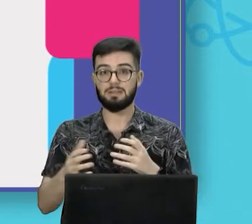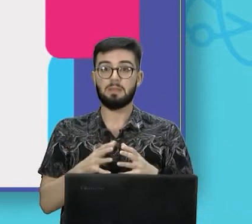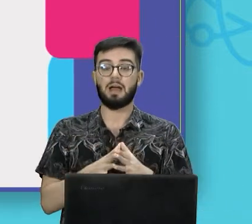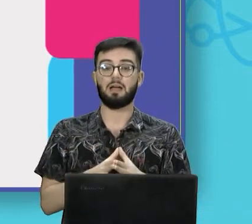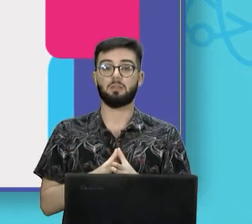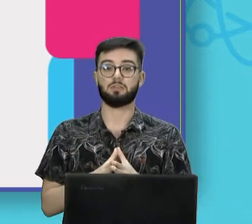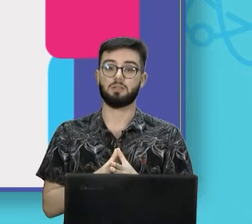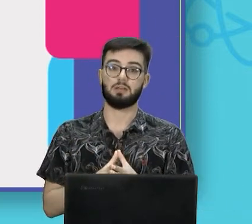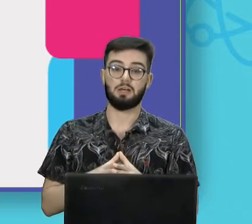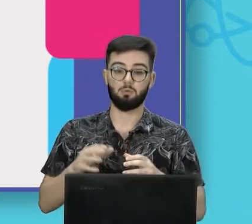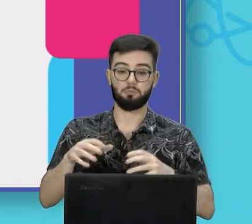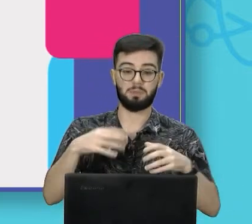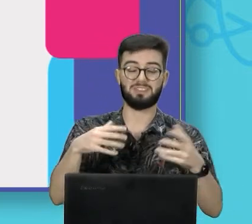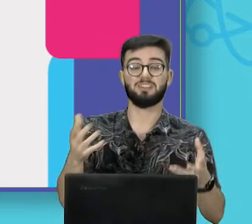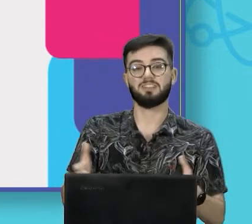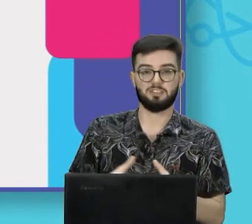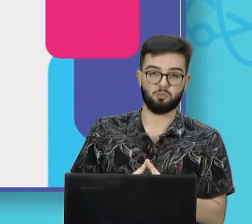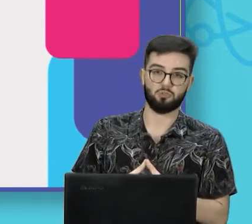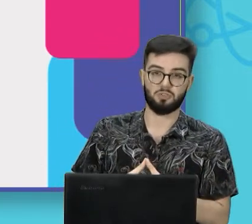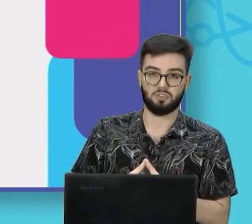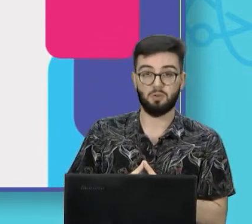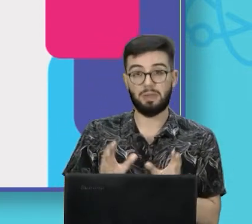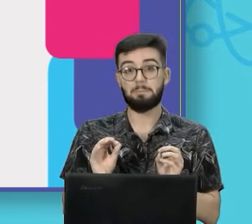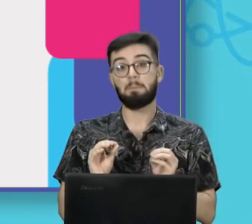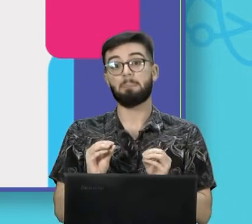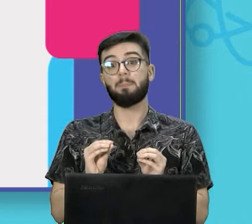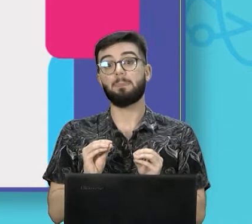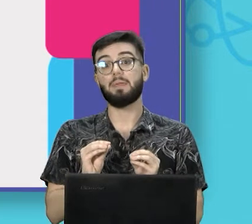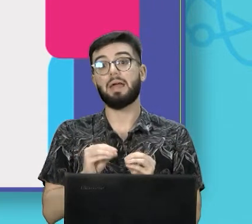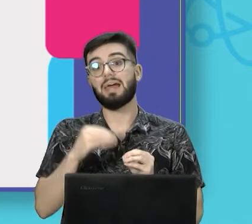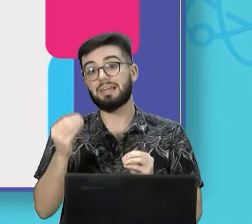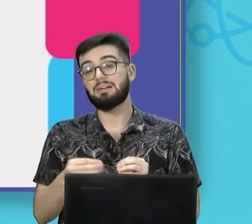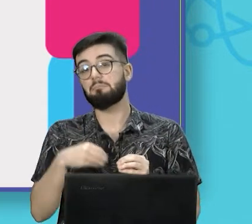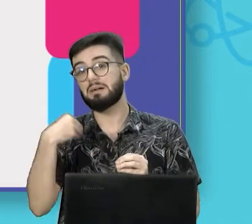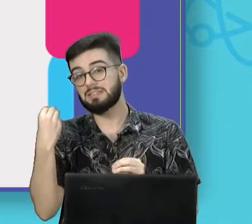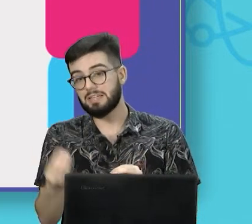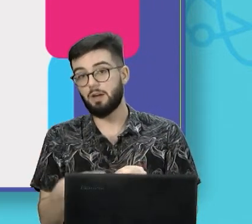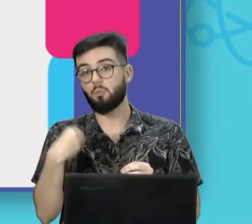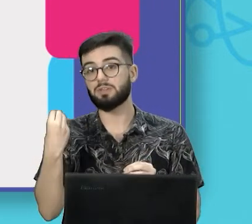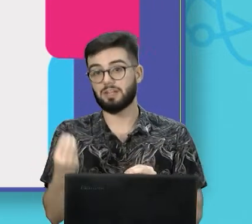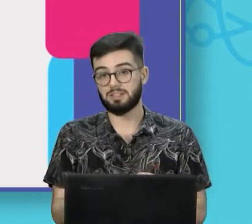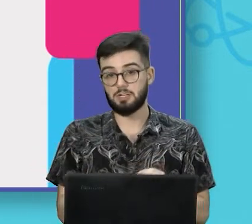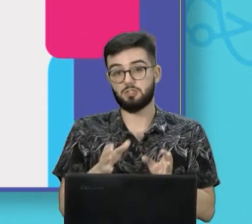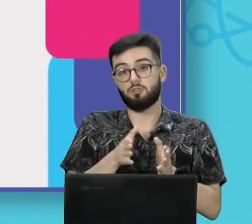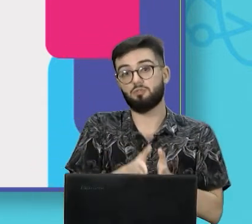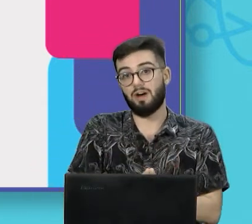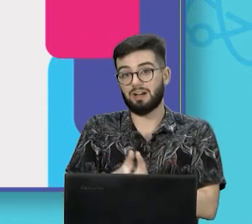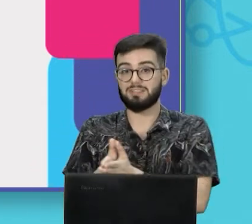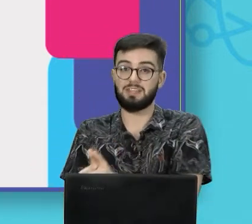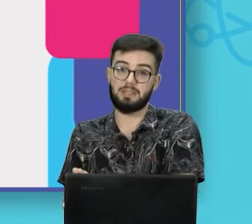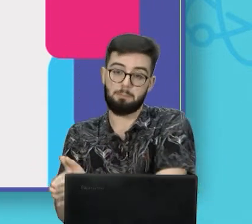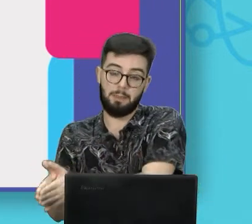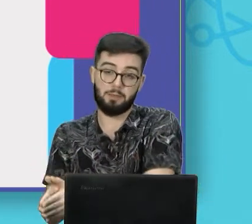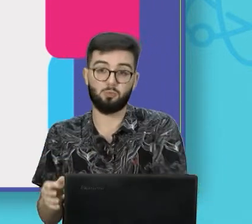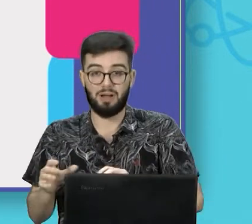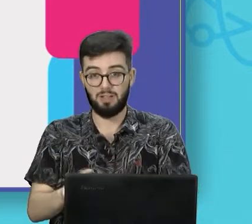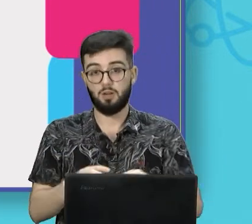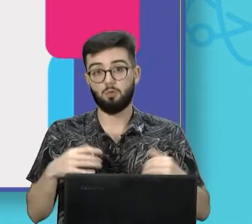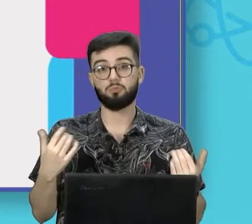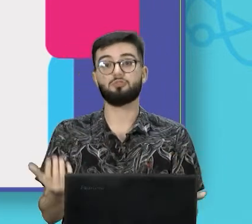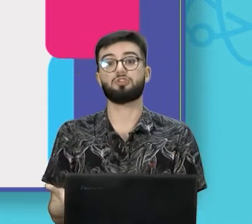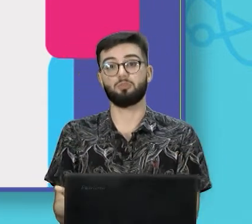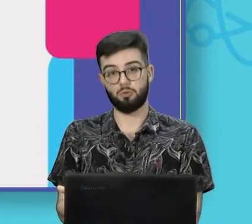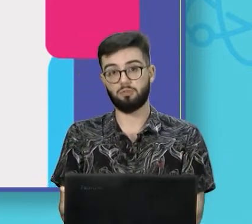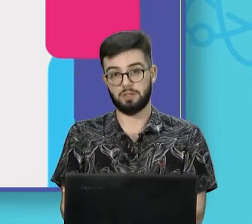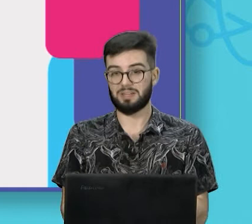discutido ali a nossa os prefeitos essa constituição né ela mantém algumas características que o várias queria perpetuar